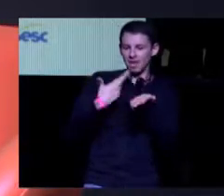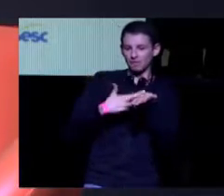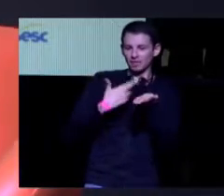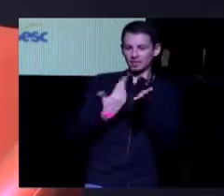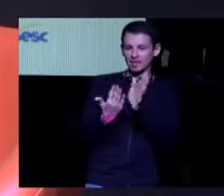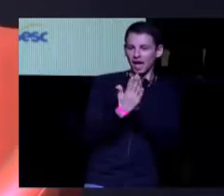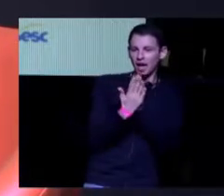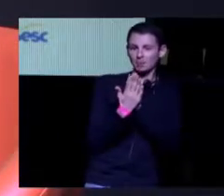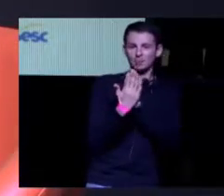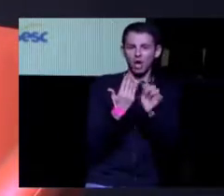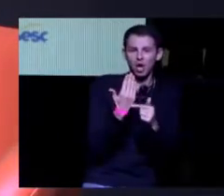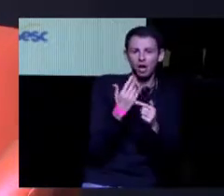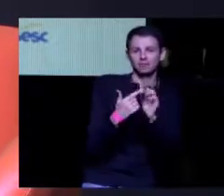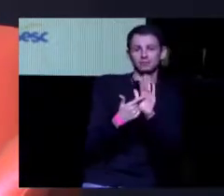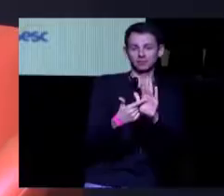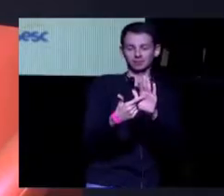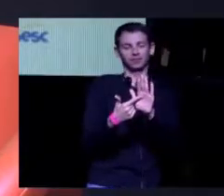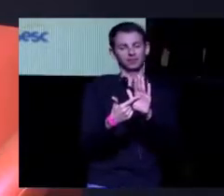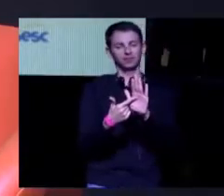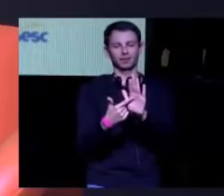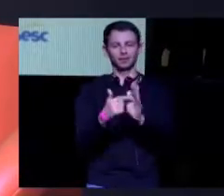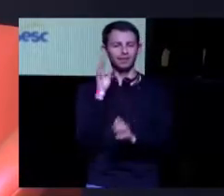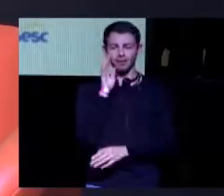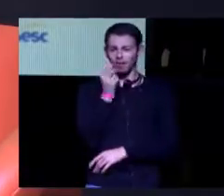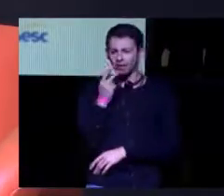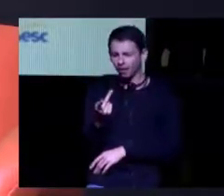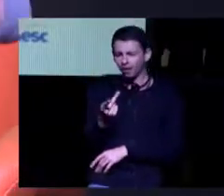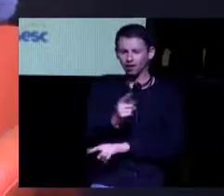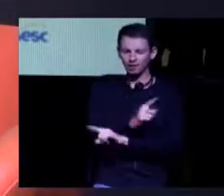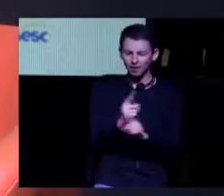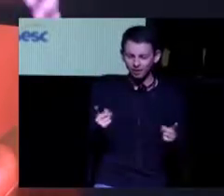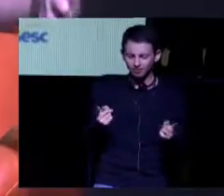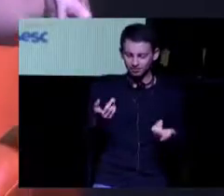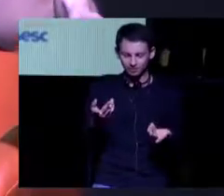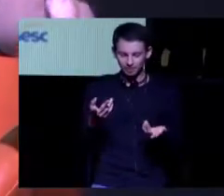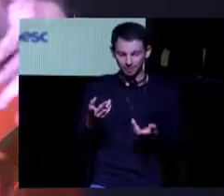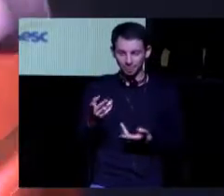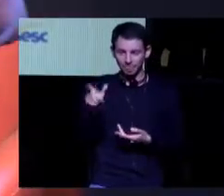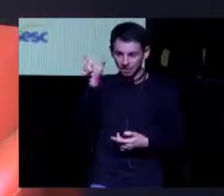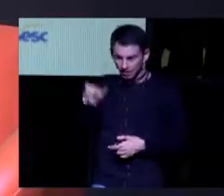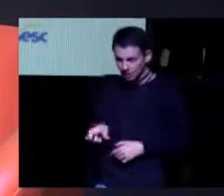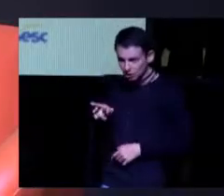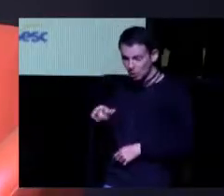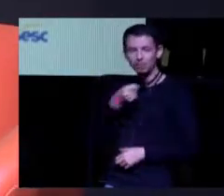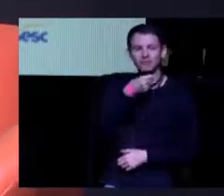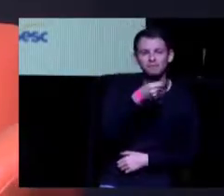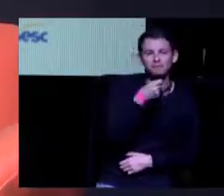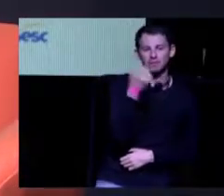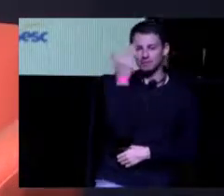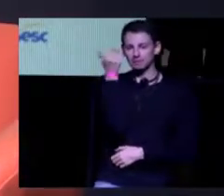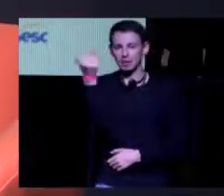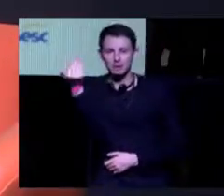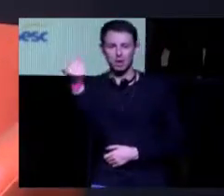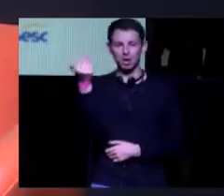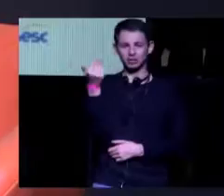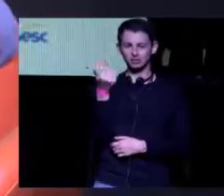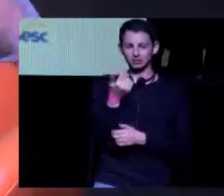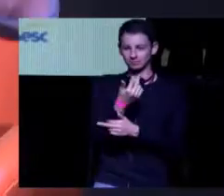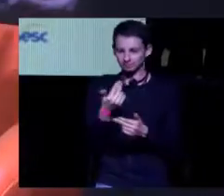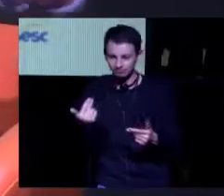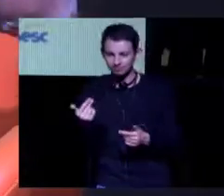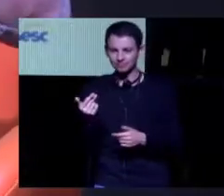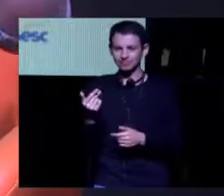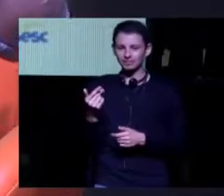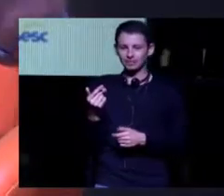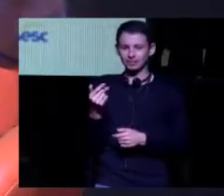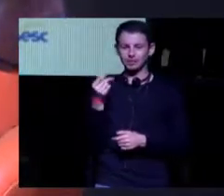que foi lá e empreendeu. Mas para essa pessoa estar dando entrevista, para essa pessoa ser capa de revista, para essa pessoa ser